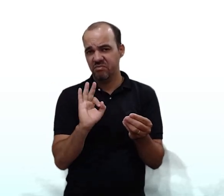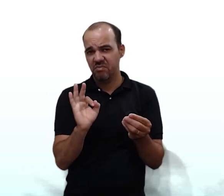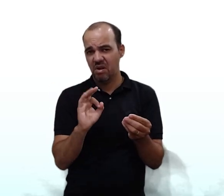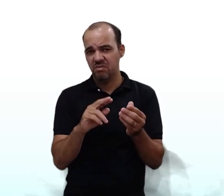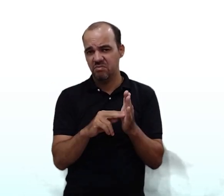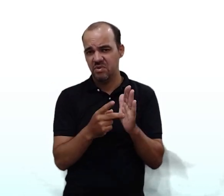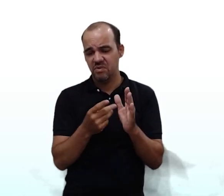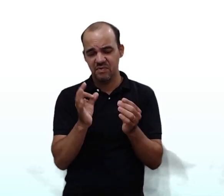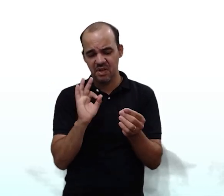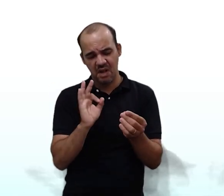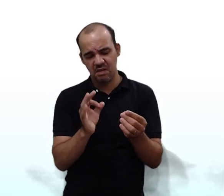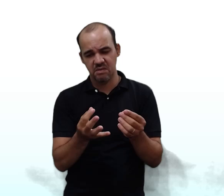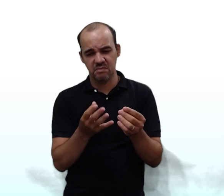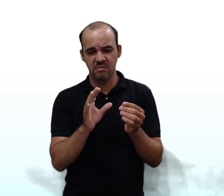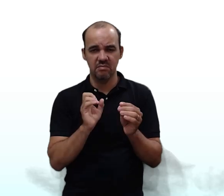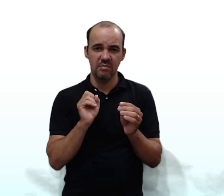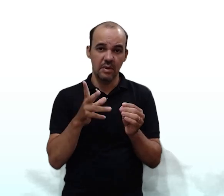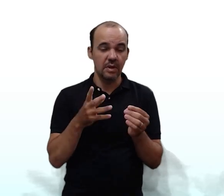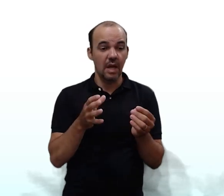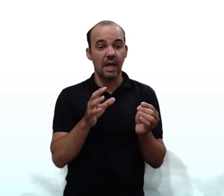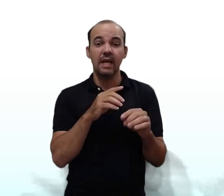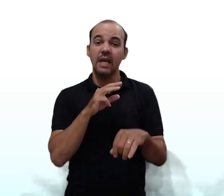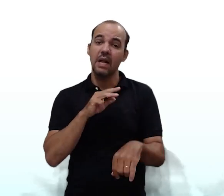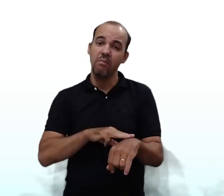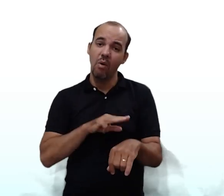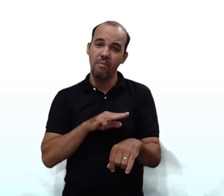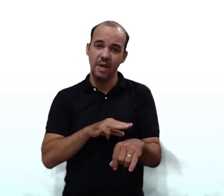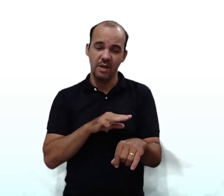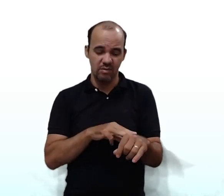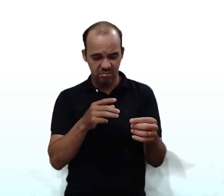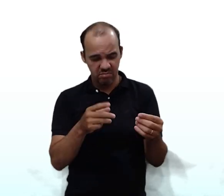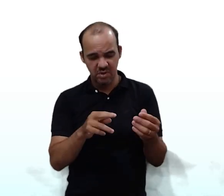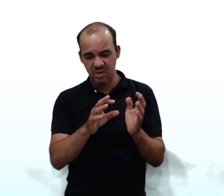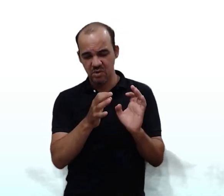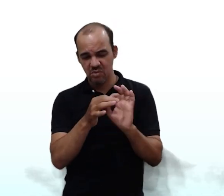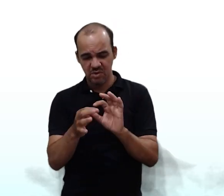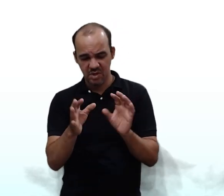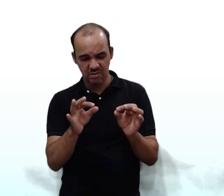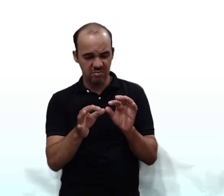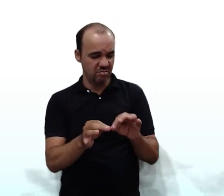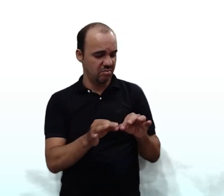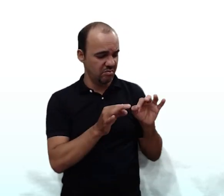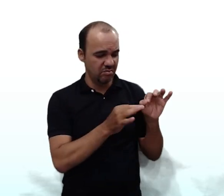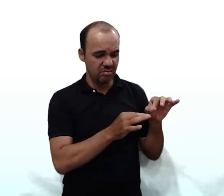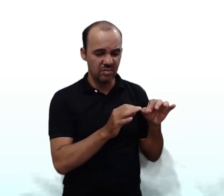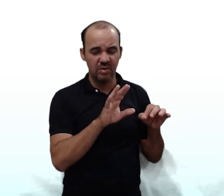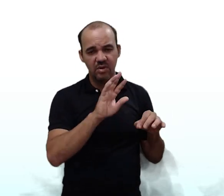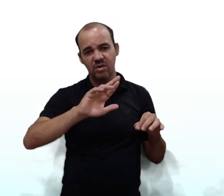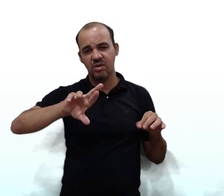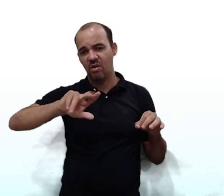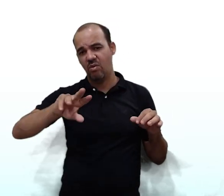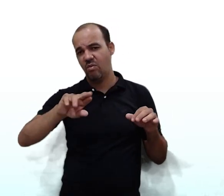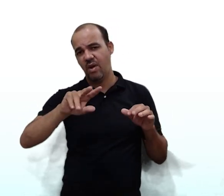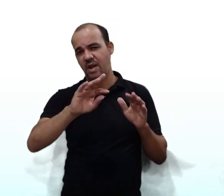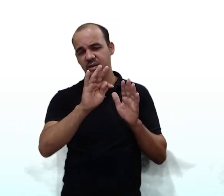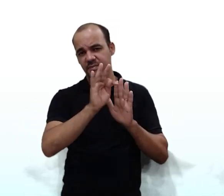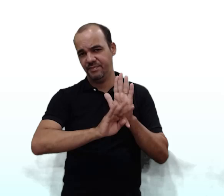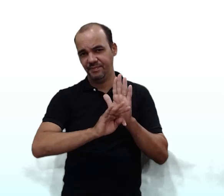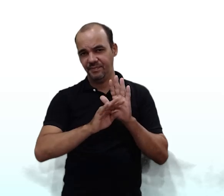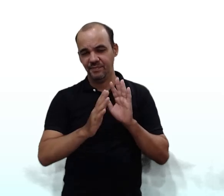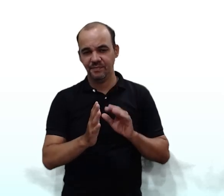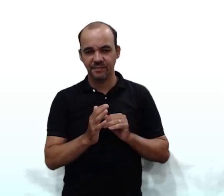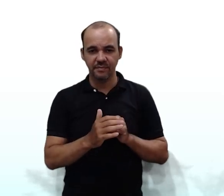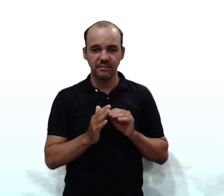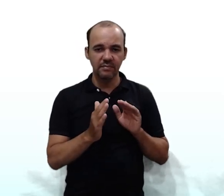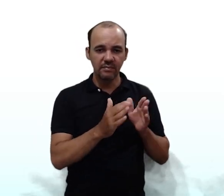ali. Então, naquela situação, a palavra madeira, somente ela ali, não pode ser considerada texto, tá?